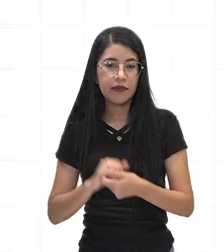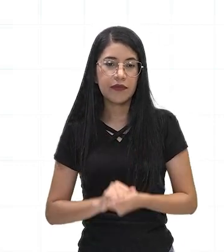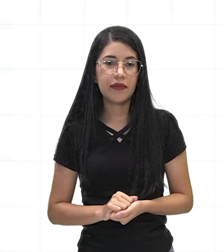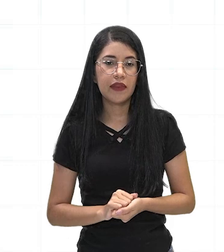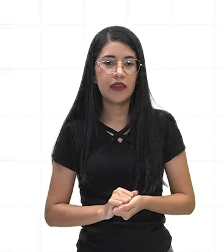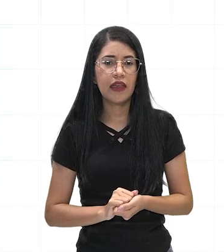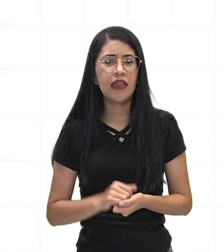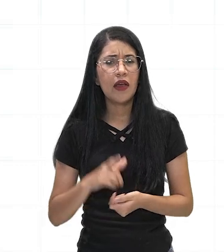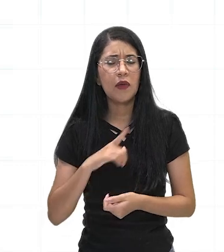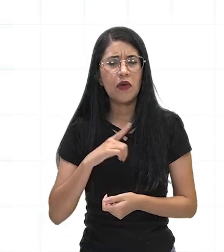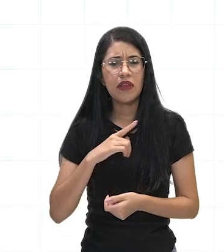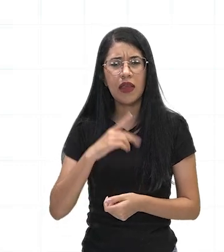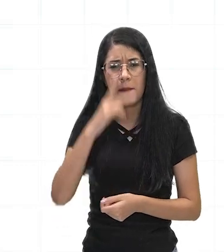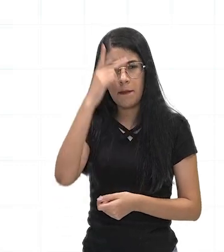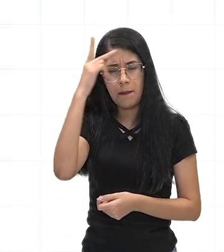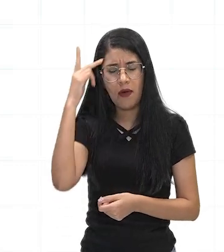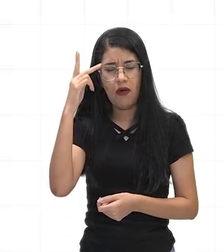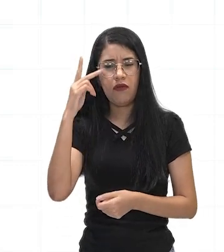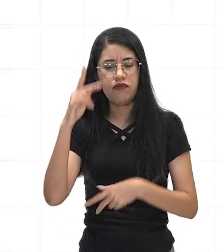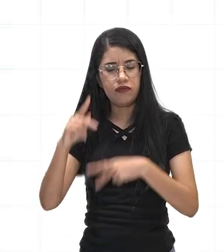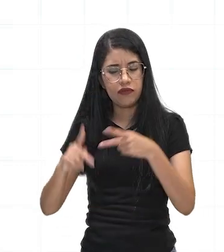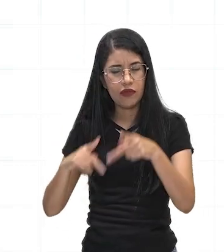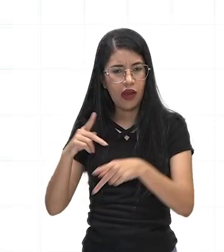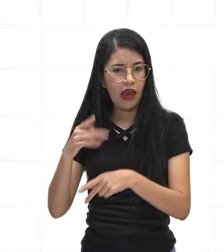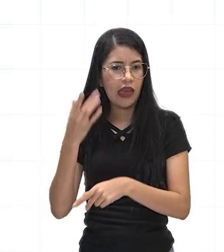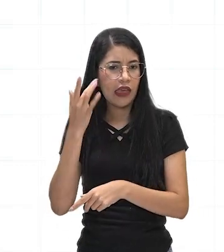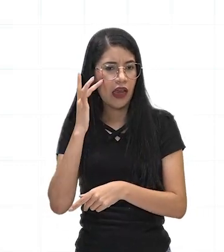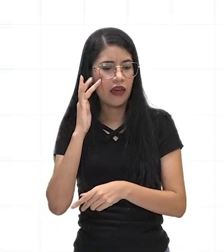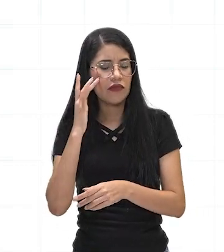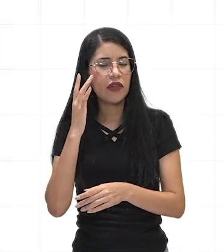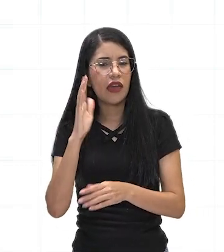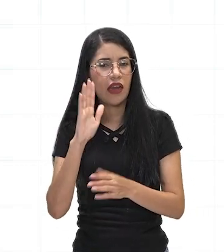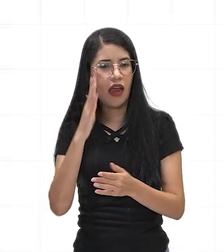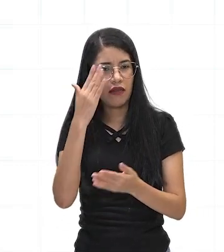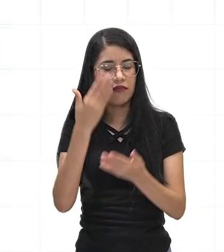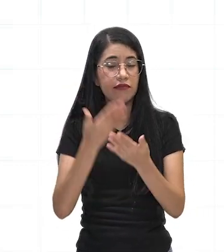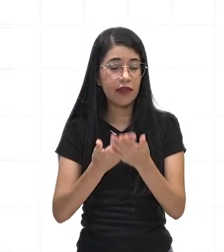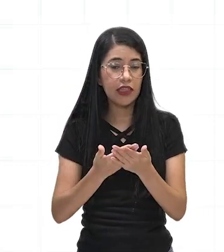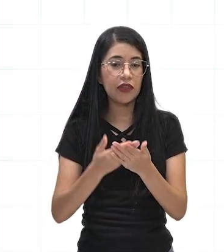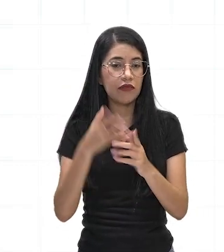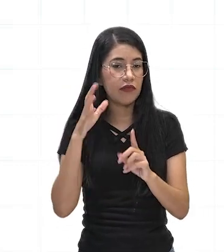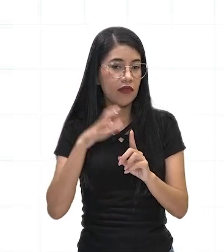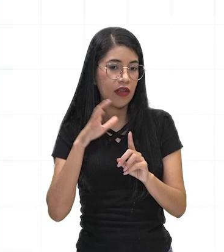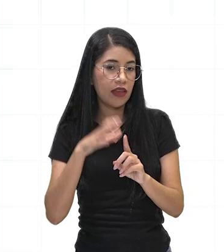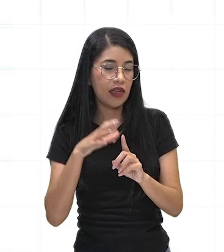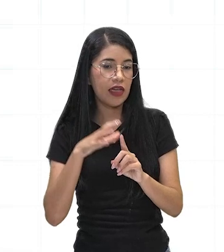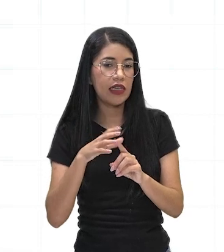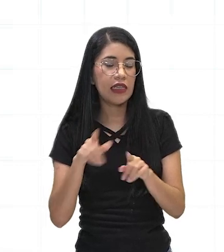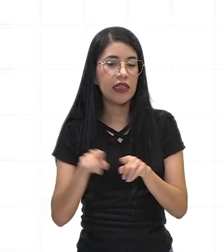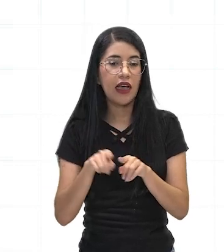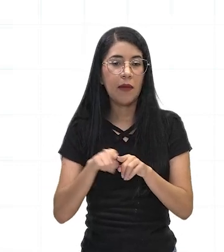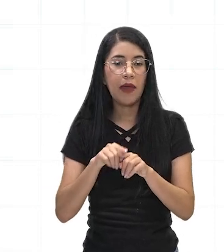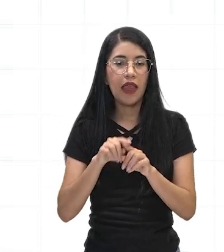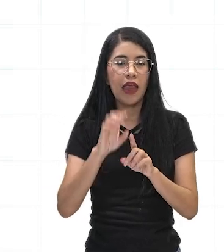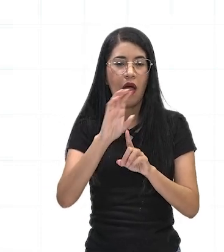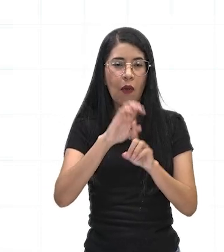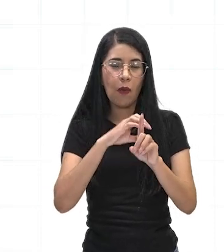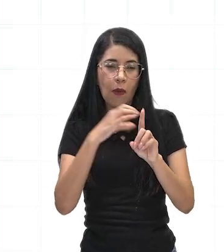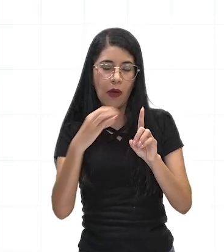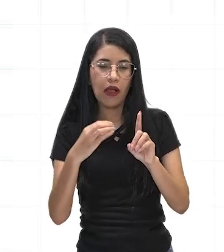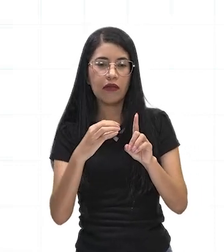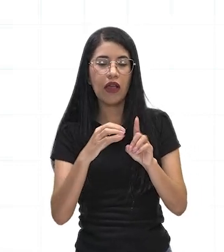né, povos, existem pessoas que acreditam justamente nessas influências da Lua. Eles se baseiam pelo ciclo lunar, né, o calendário